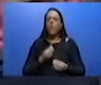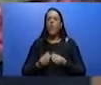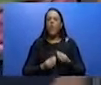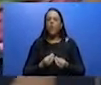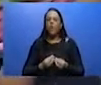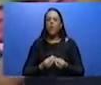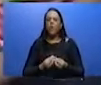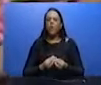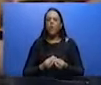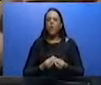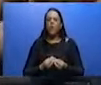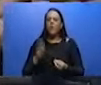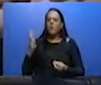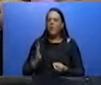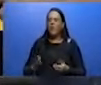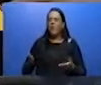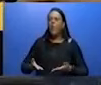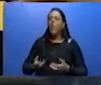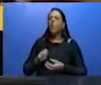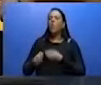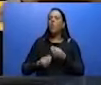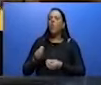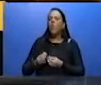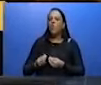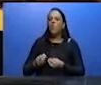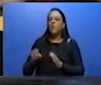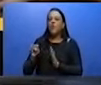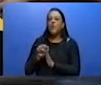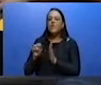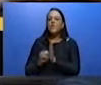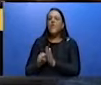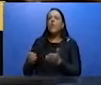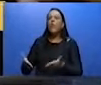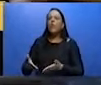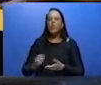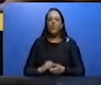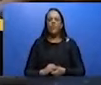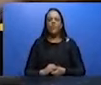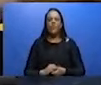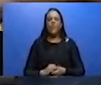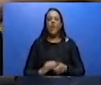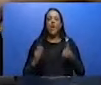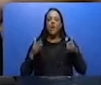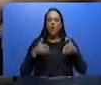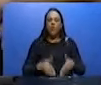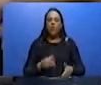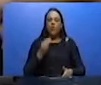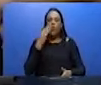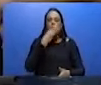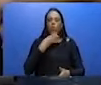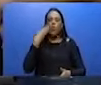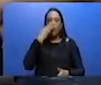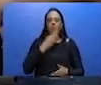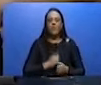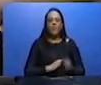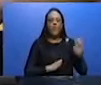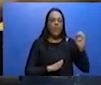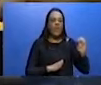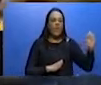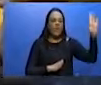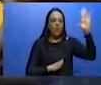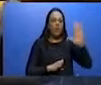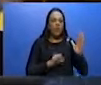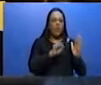século que nós estamos? Tudo referente ao açúcar, ó. Na Europa do século